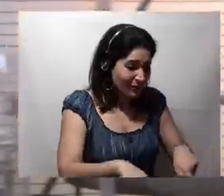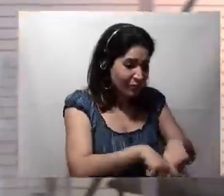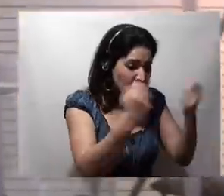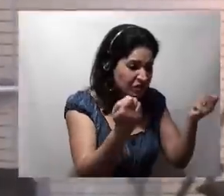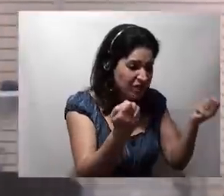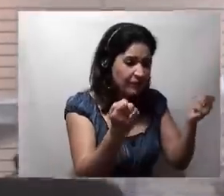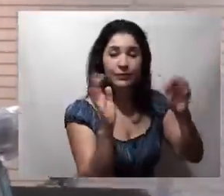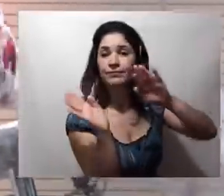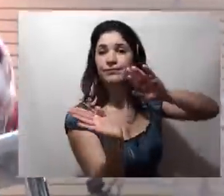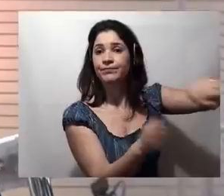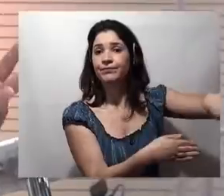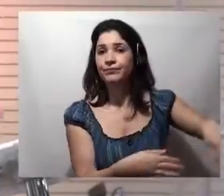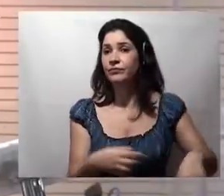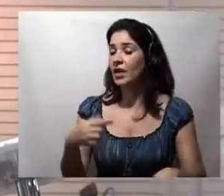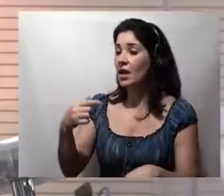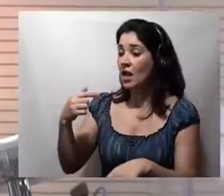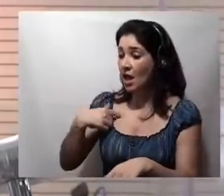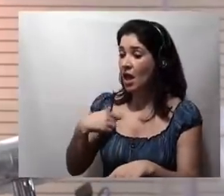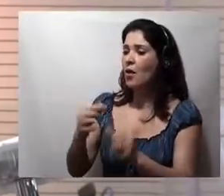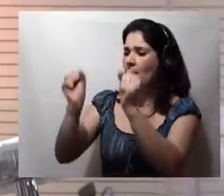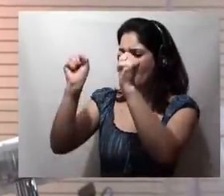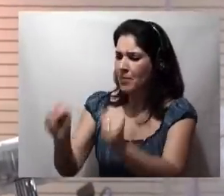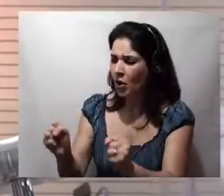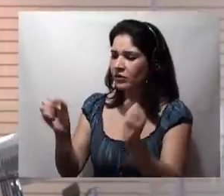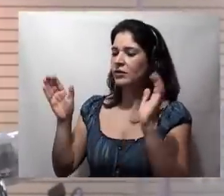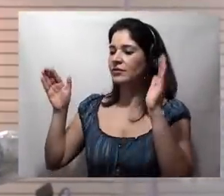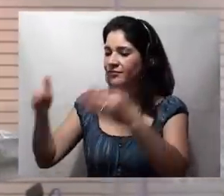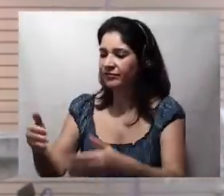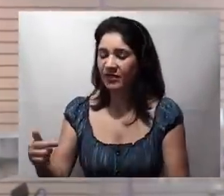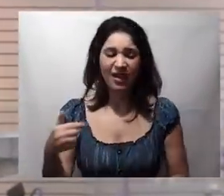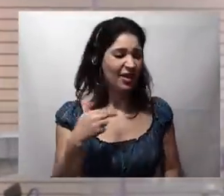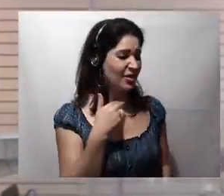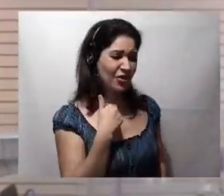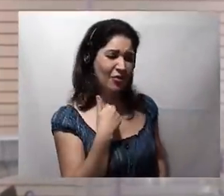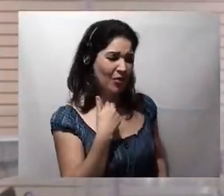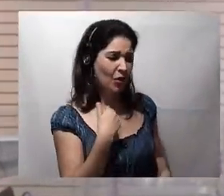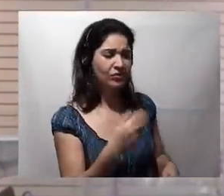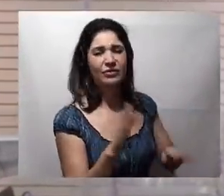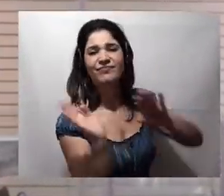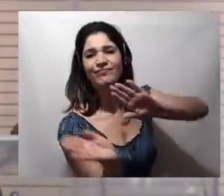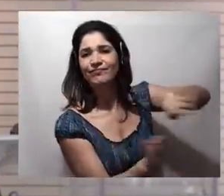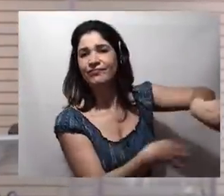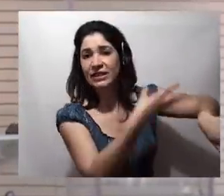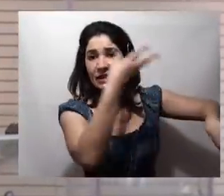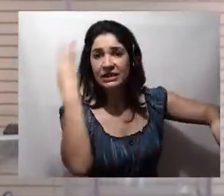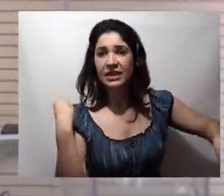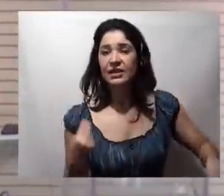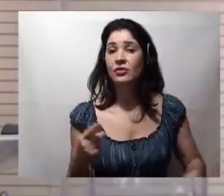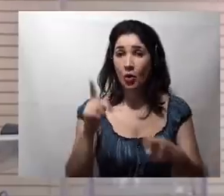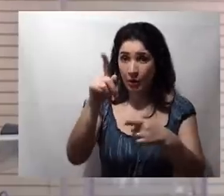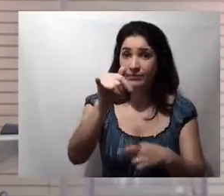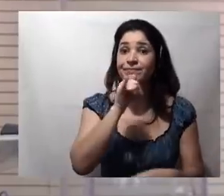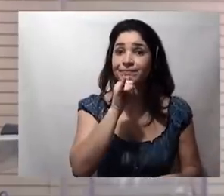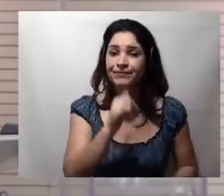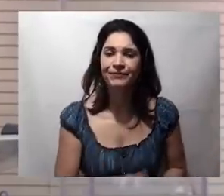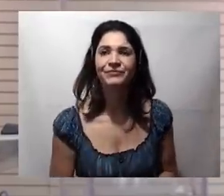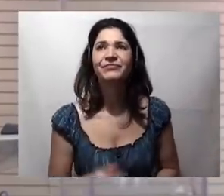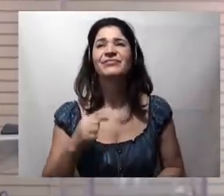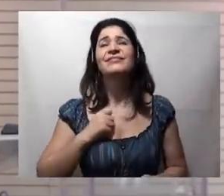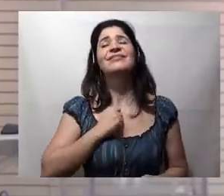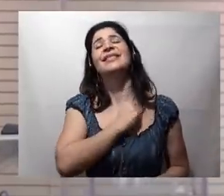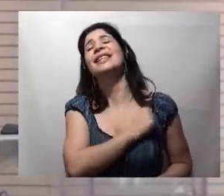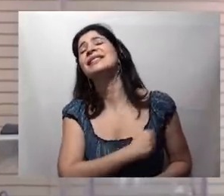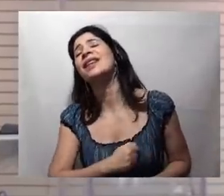pode o que é que você não pode ai que saudade do templo em jerusalém foi